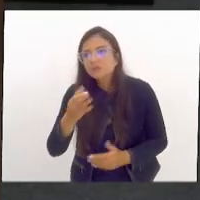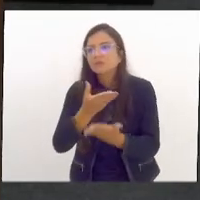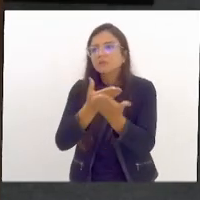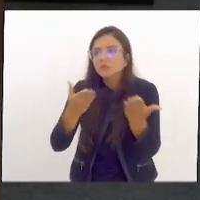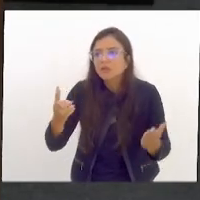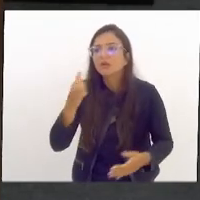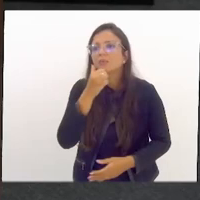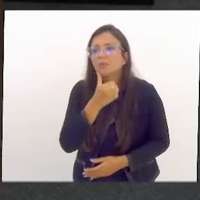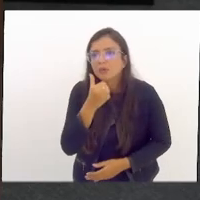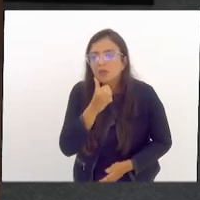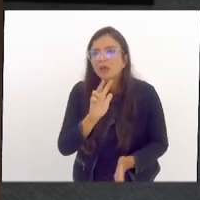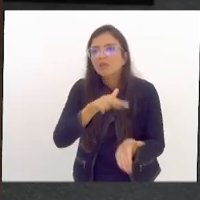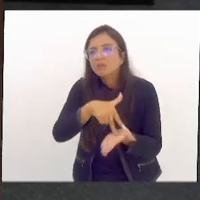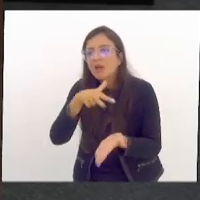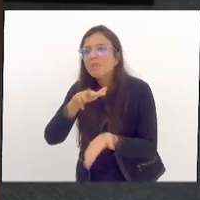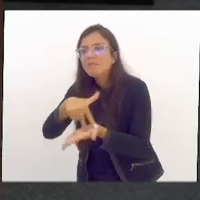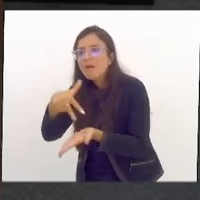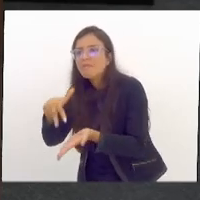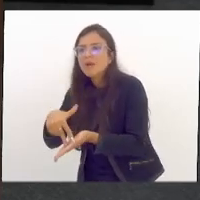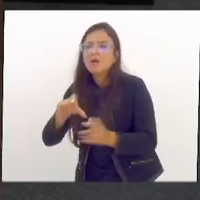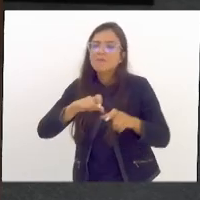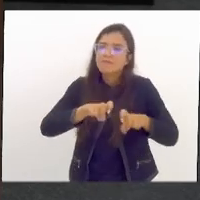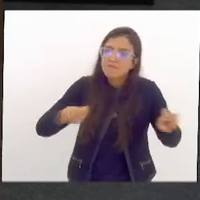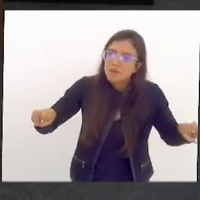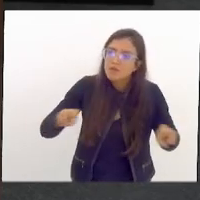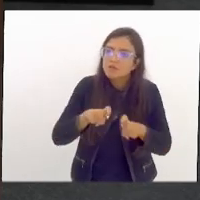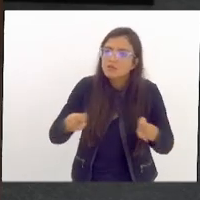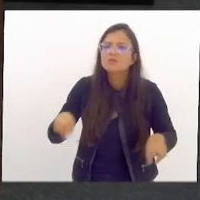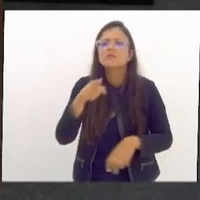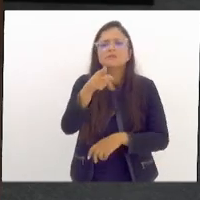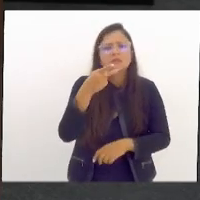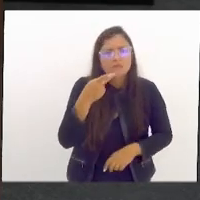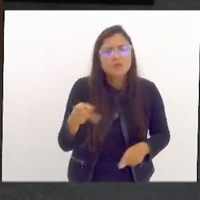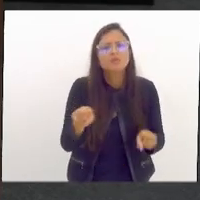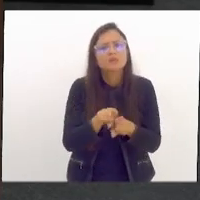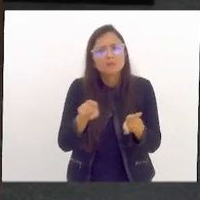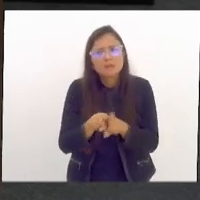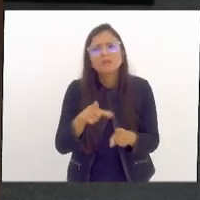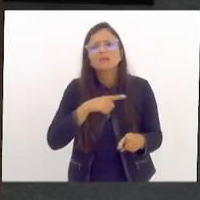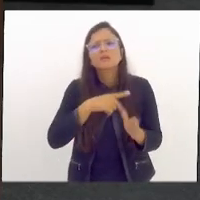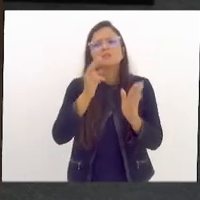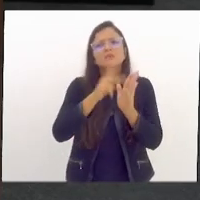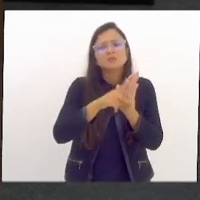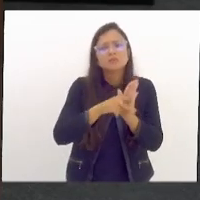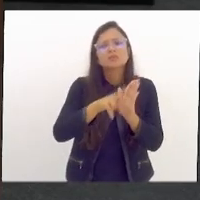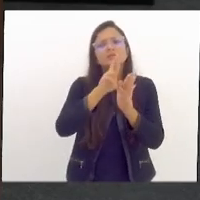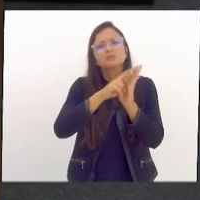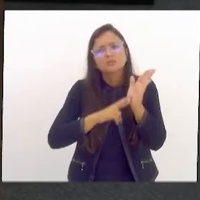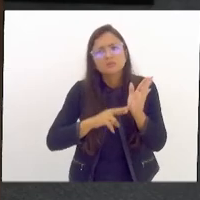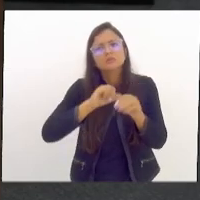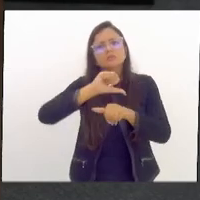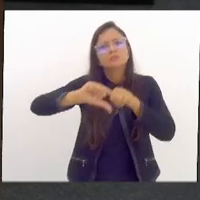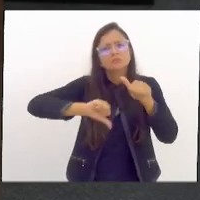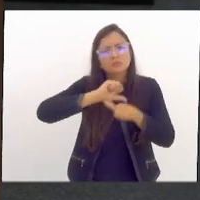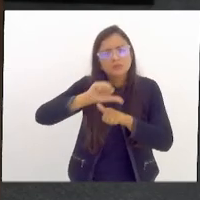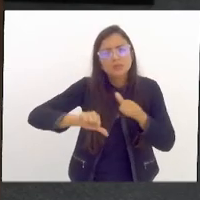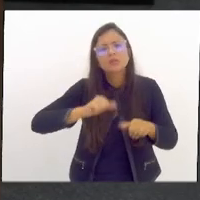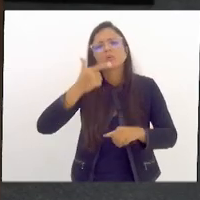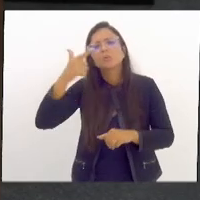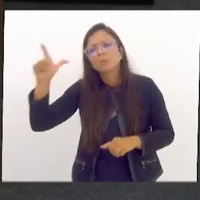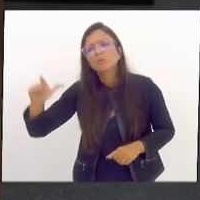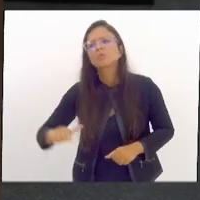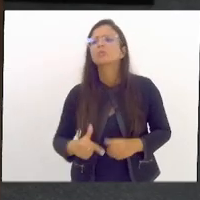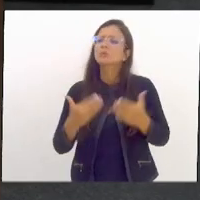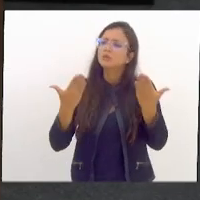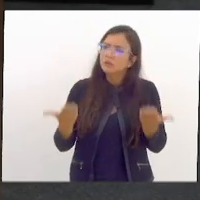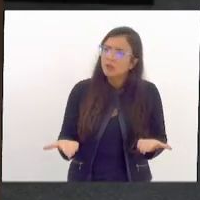na composição da mesa diretora. Vossa Excelência também tem um projeto de resolução que altera um outro dispositivo e